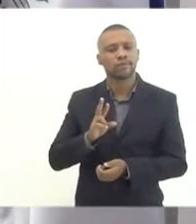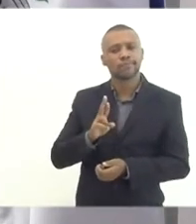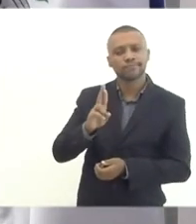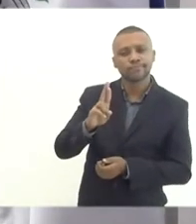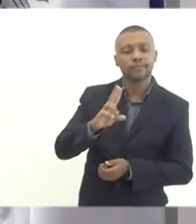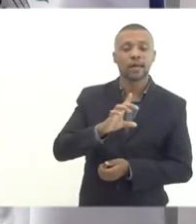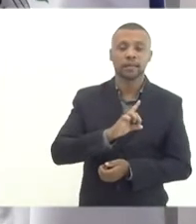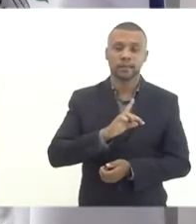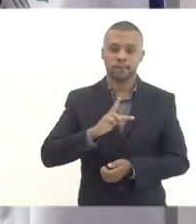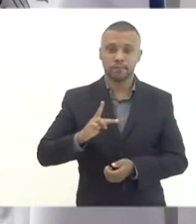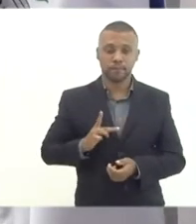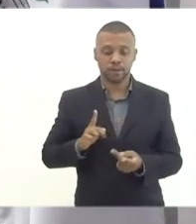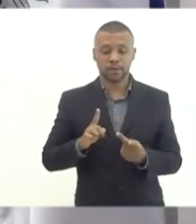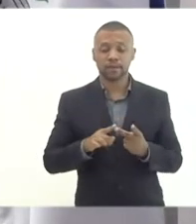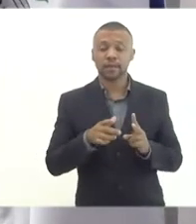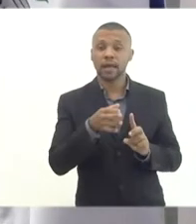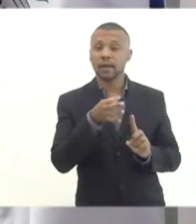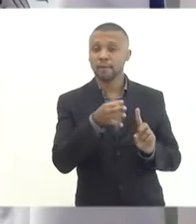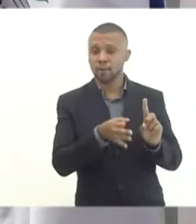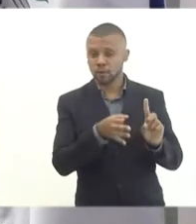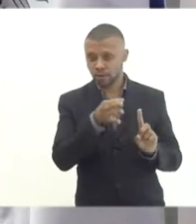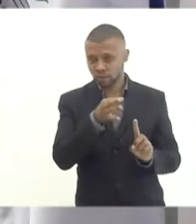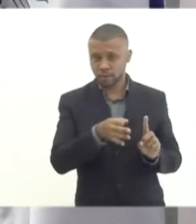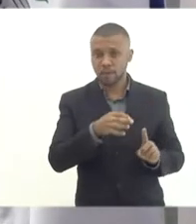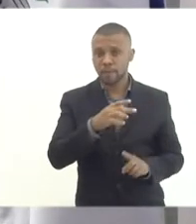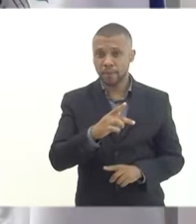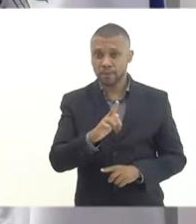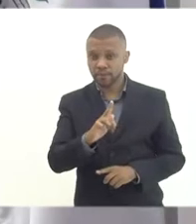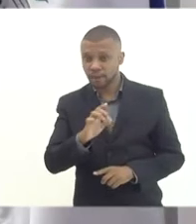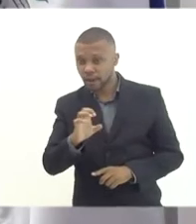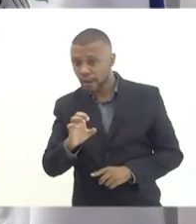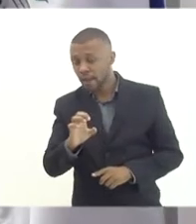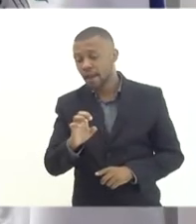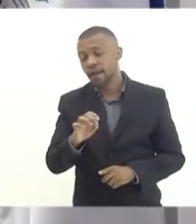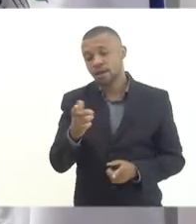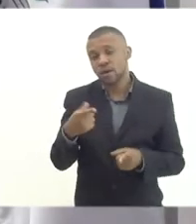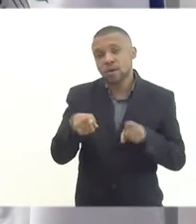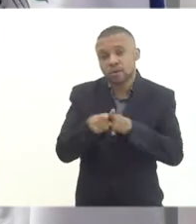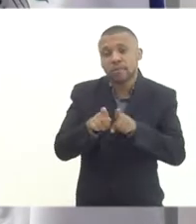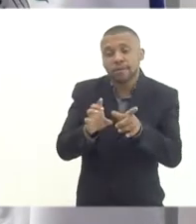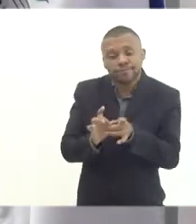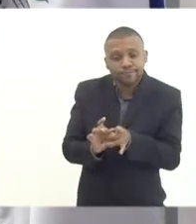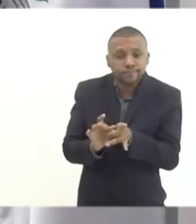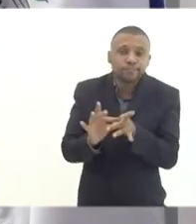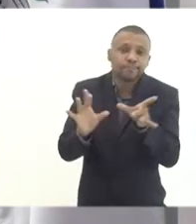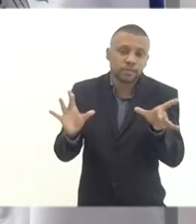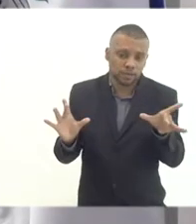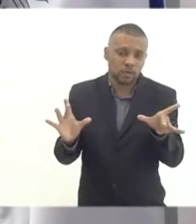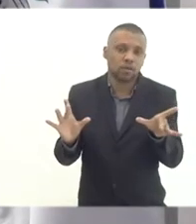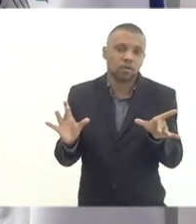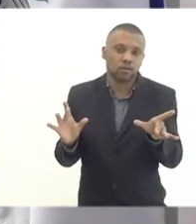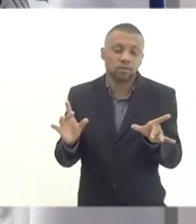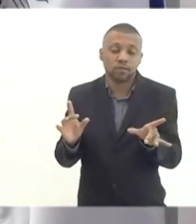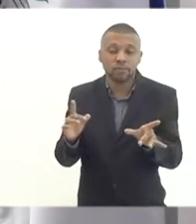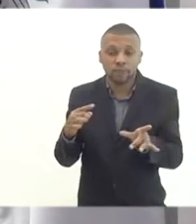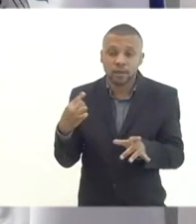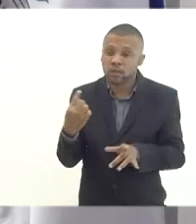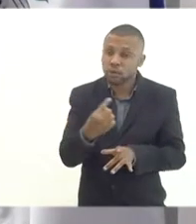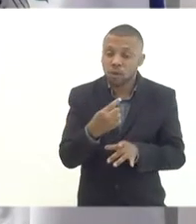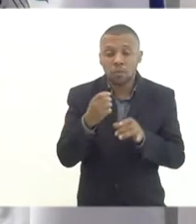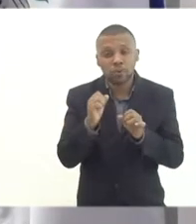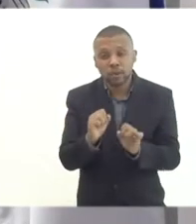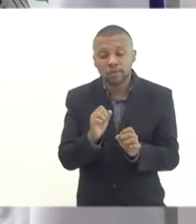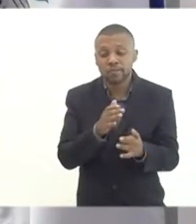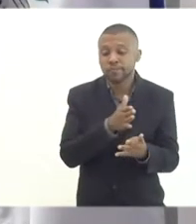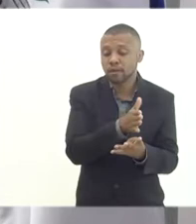procuradoria e também da subsecretaria a comissão à disposição também me coloco à disposição para que possamos em